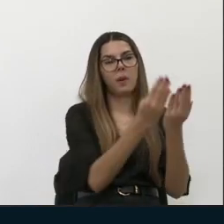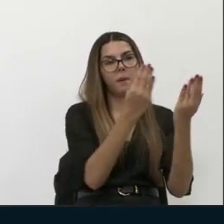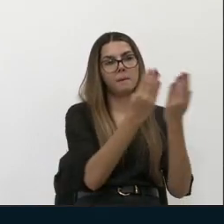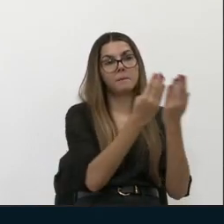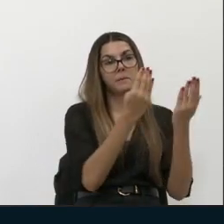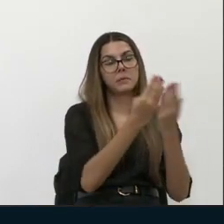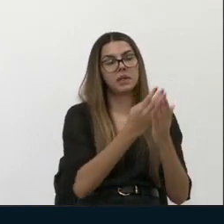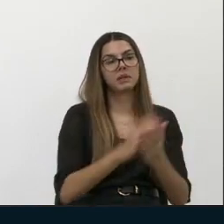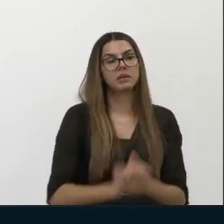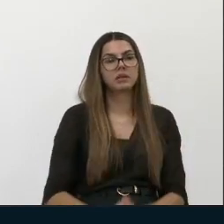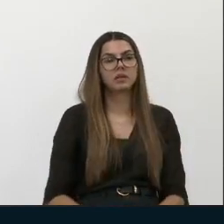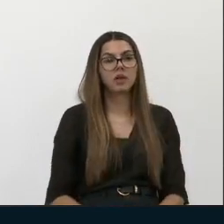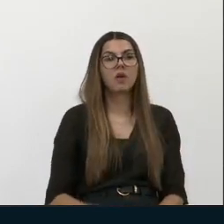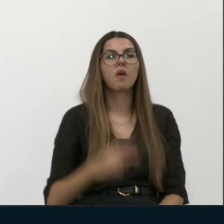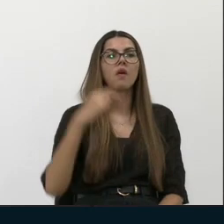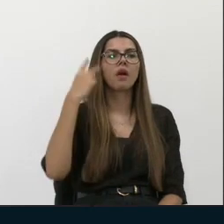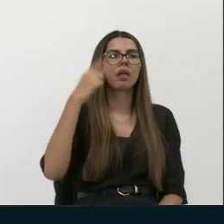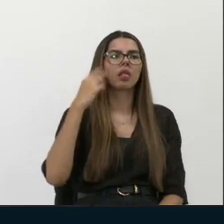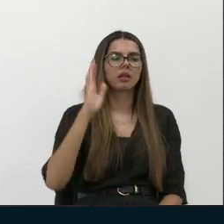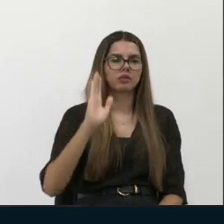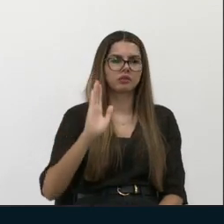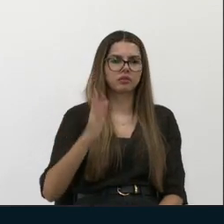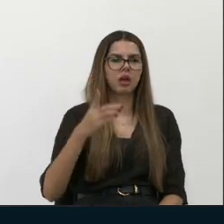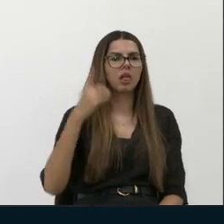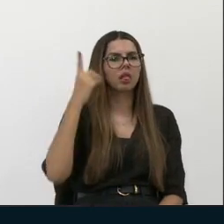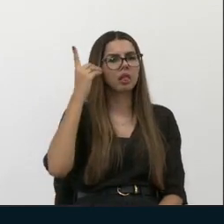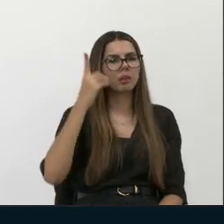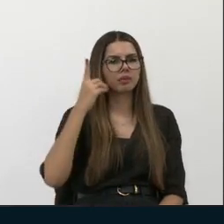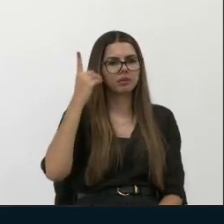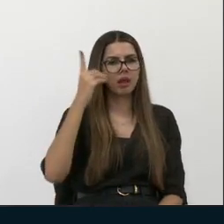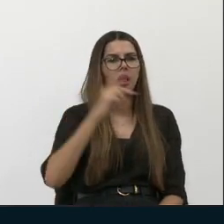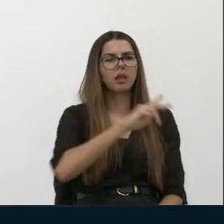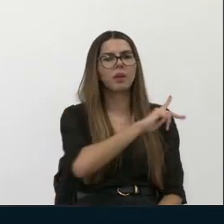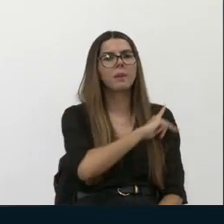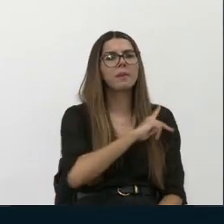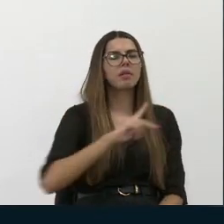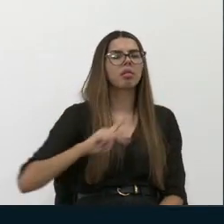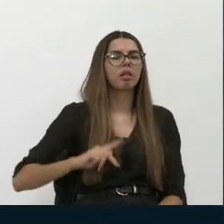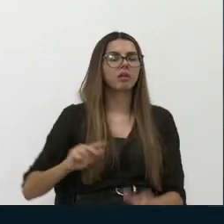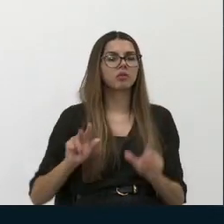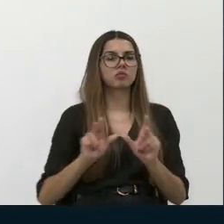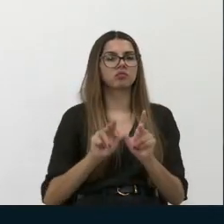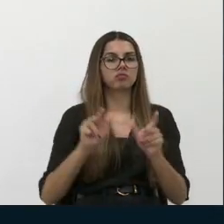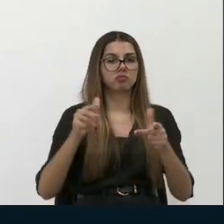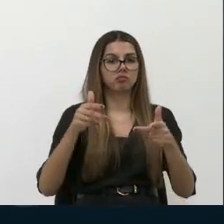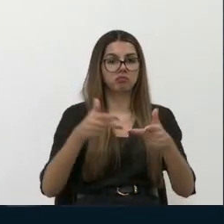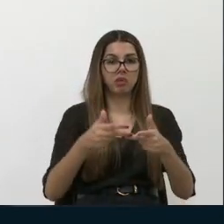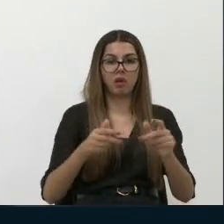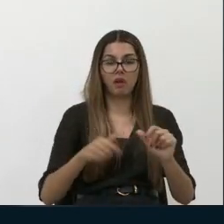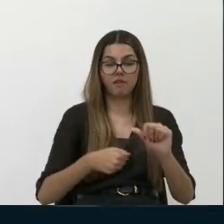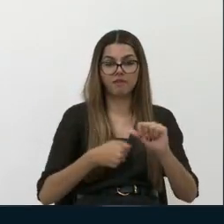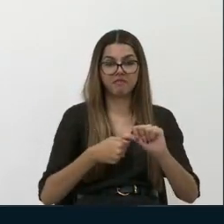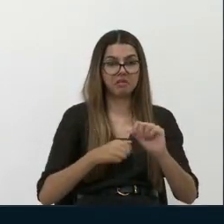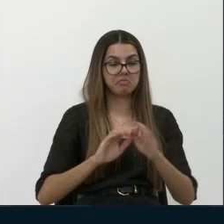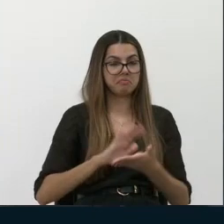mas vereadores que já foram deputados, que já foram presidentes de Câmara e nunca fizeram nada também. Então,